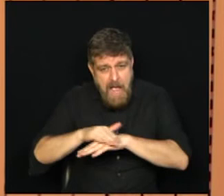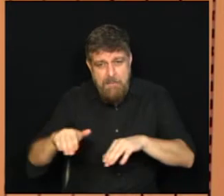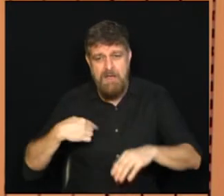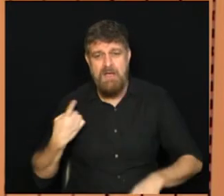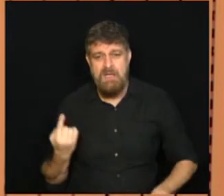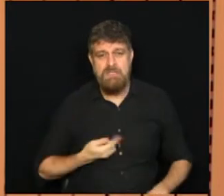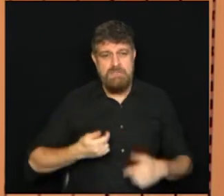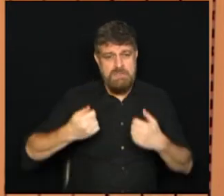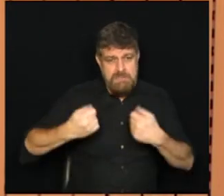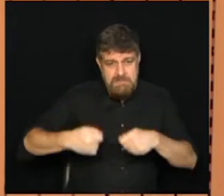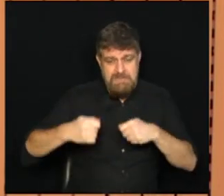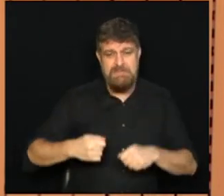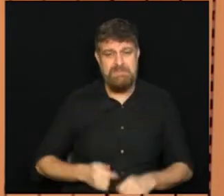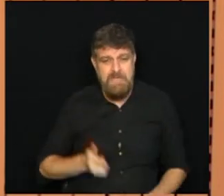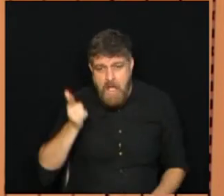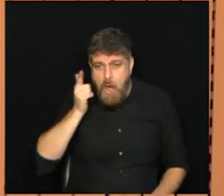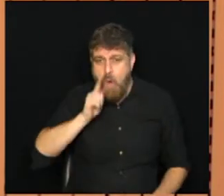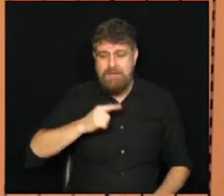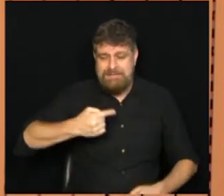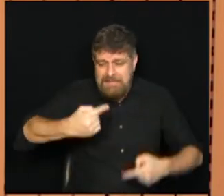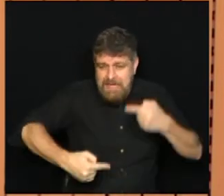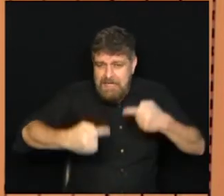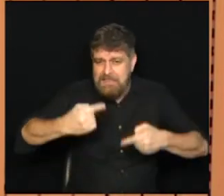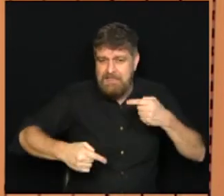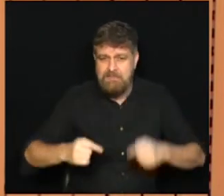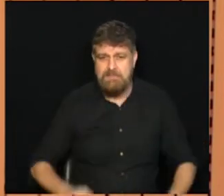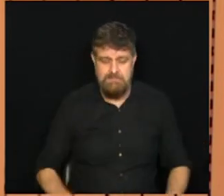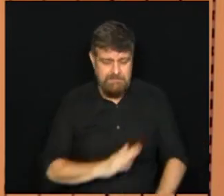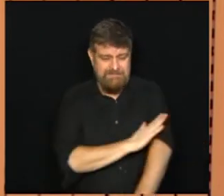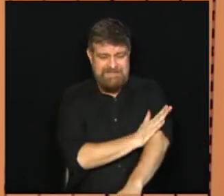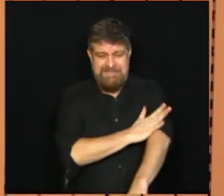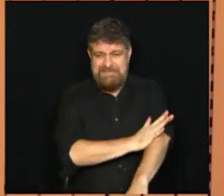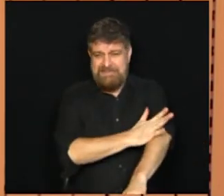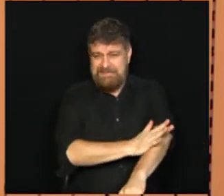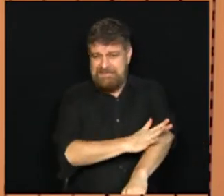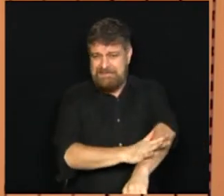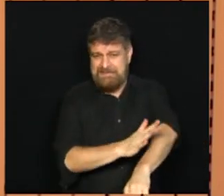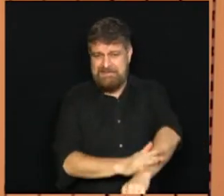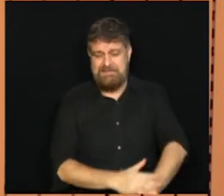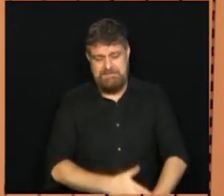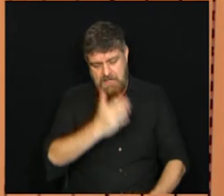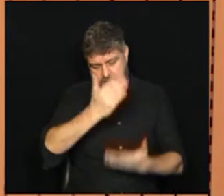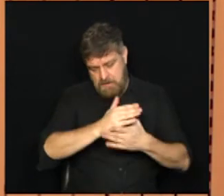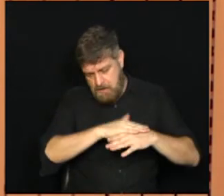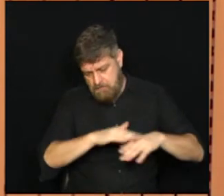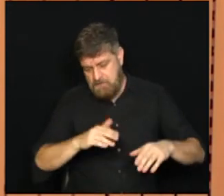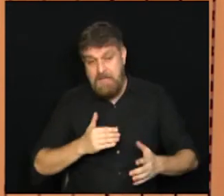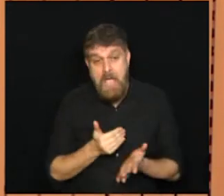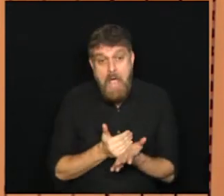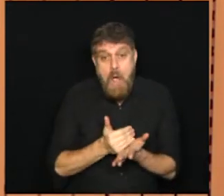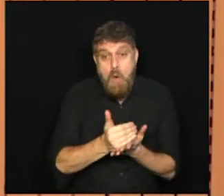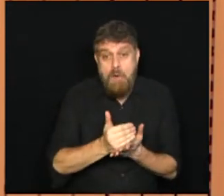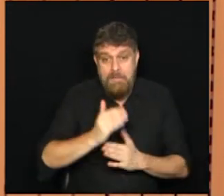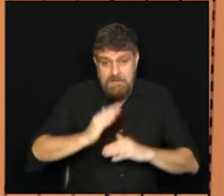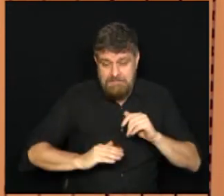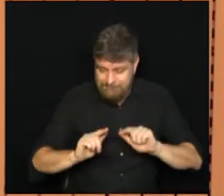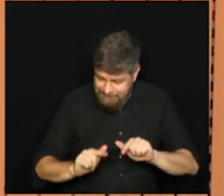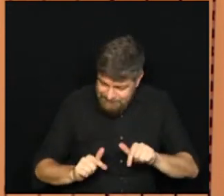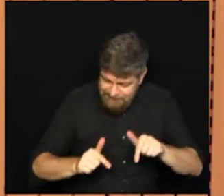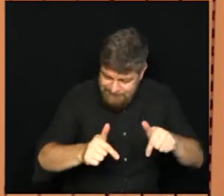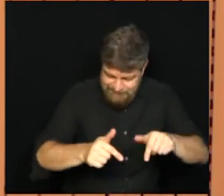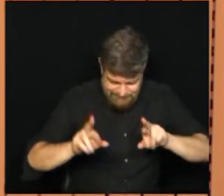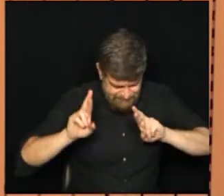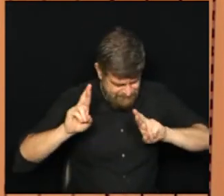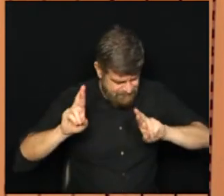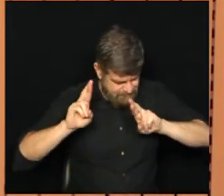que a gente consiga debater o antirracismo, né? Então, a gente está apenas no começo e espero que a gente consiga cada